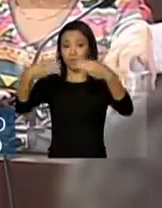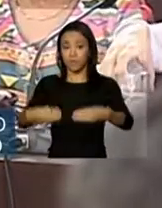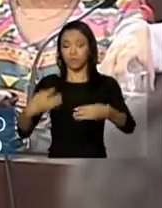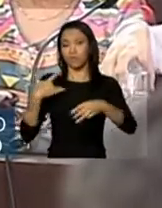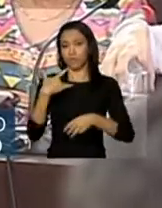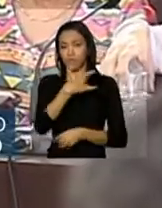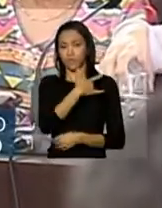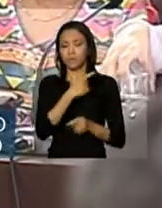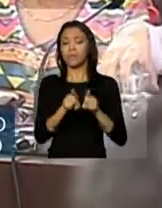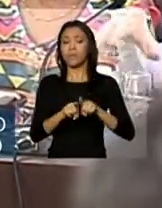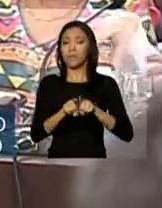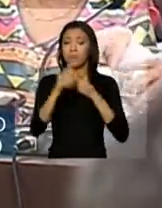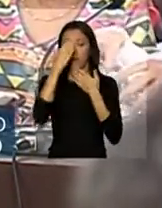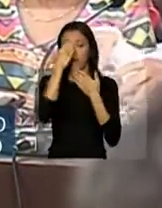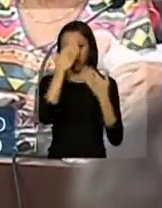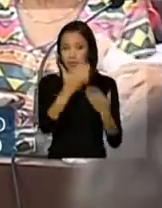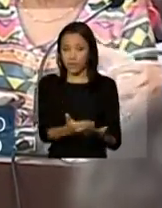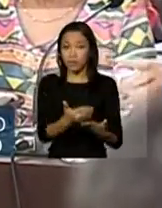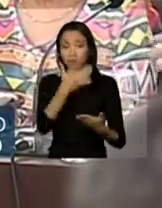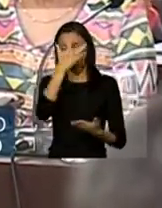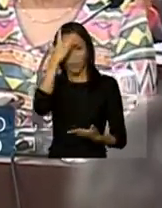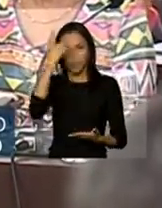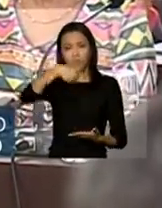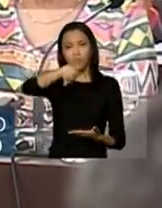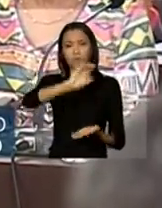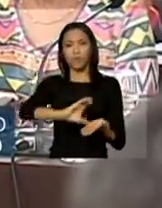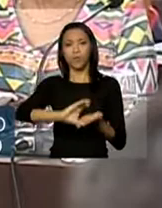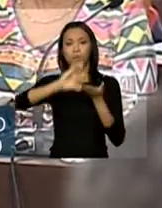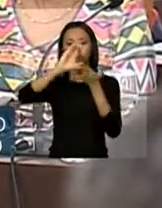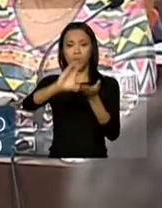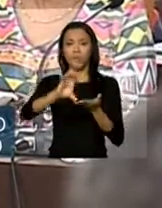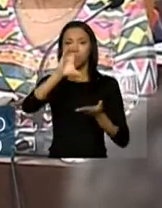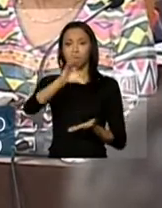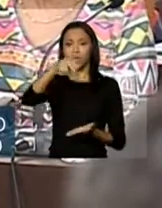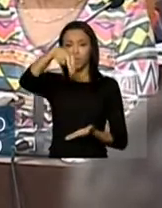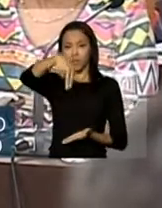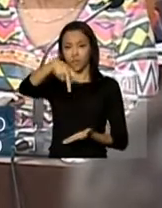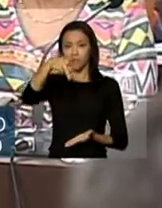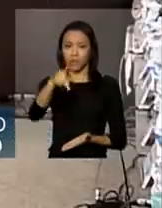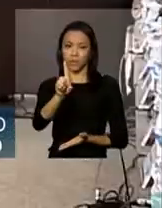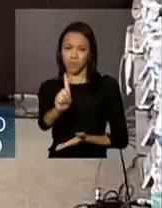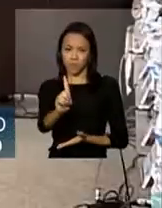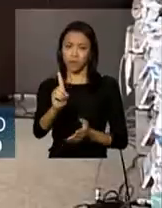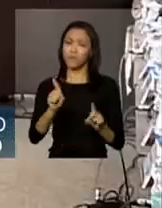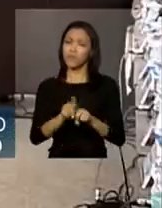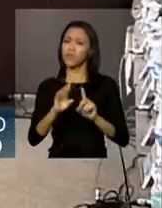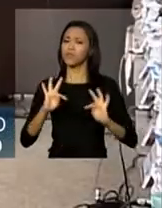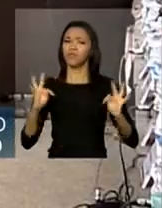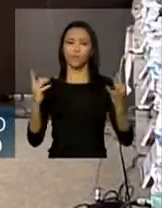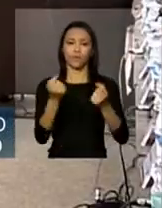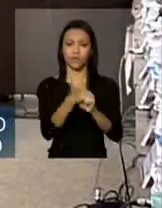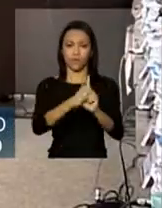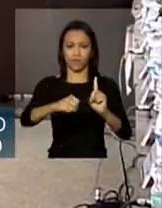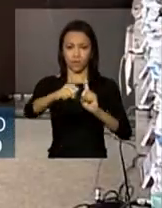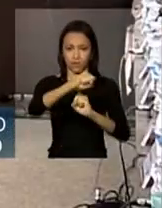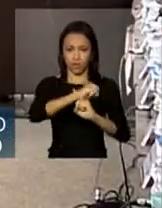agradecemos também a presença dos conselheiros do CNPD aqui presentes e de toda a sociedade civil.